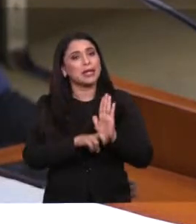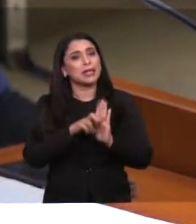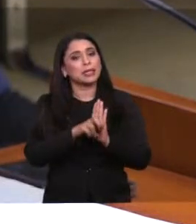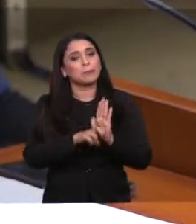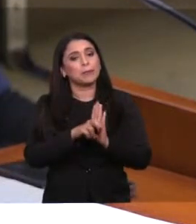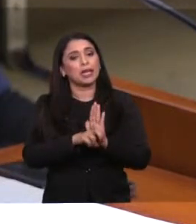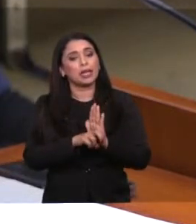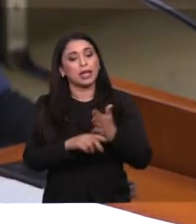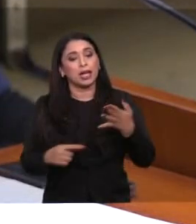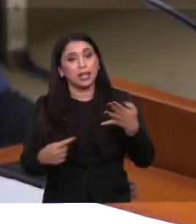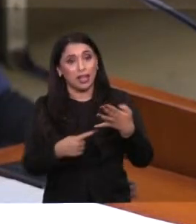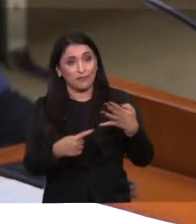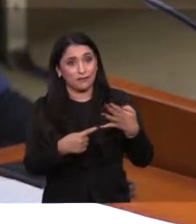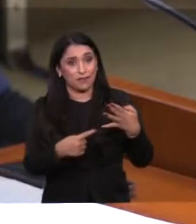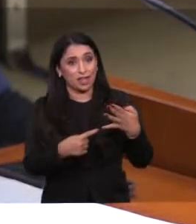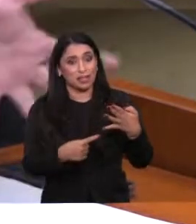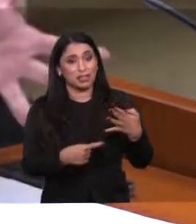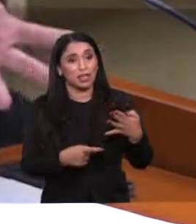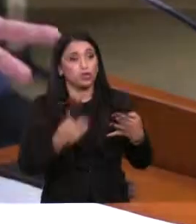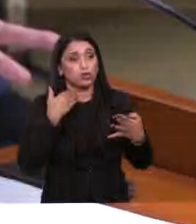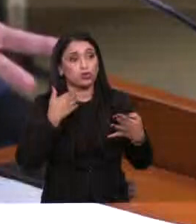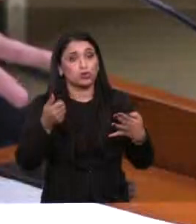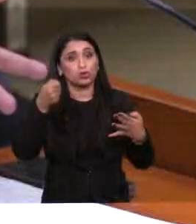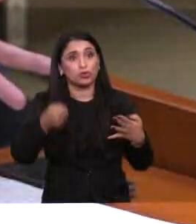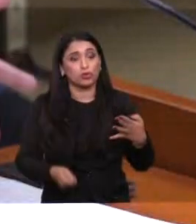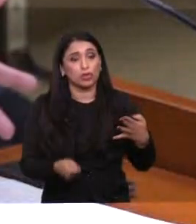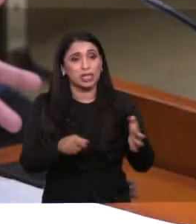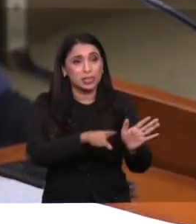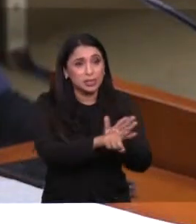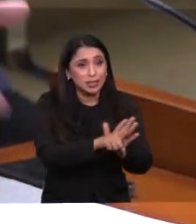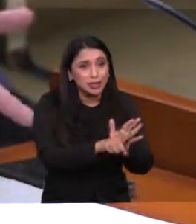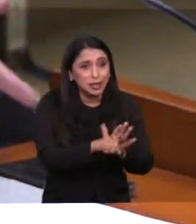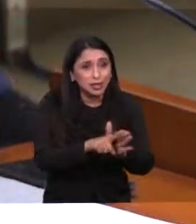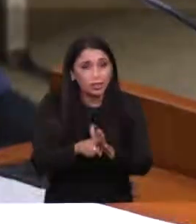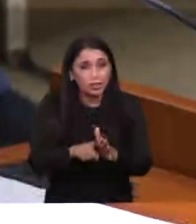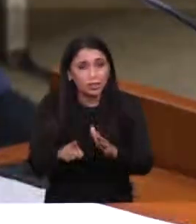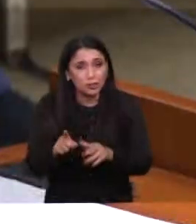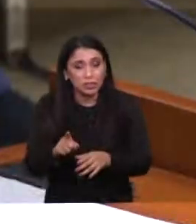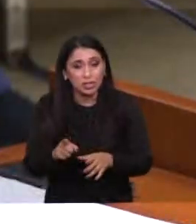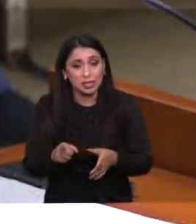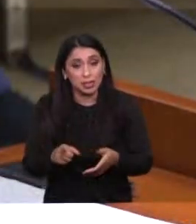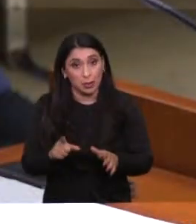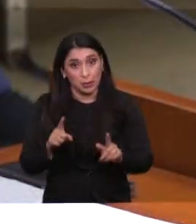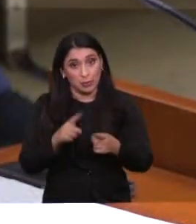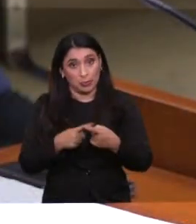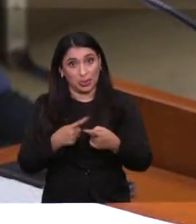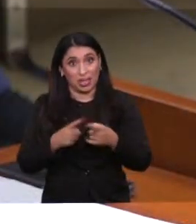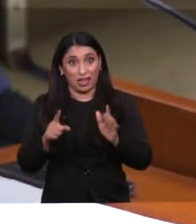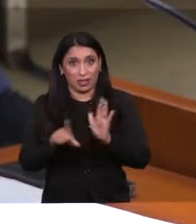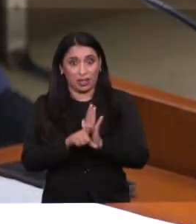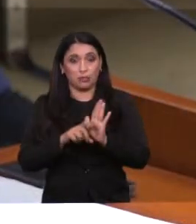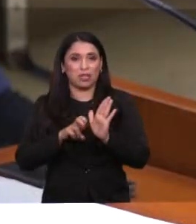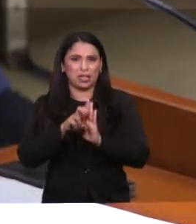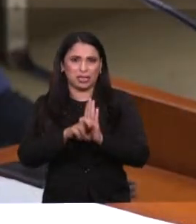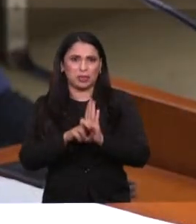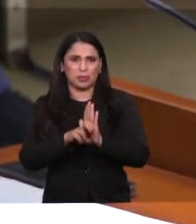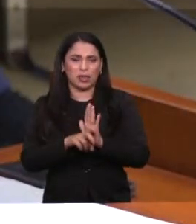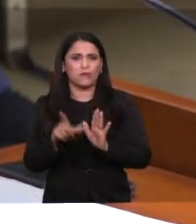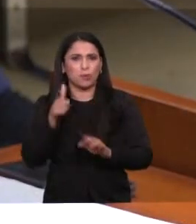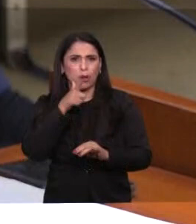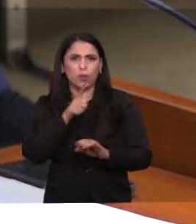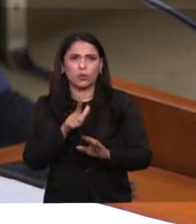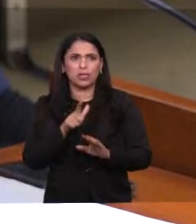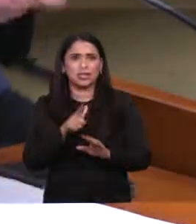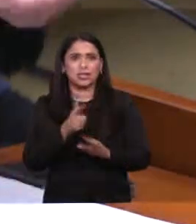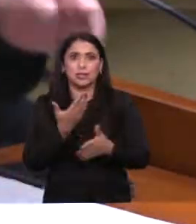fase do juiz das garantias, porque a gente não pode evoluir. A Lei Maria da Penha foi uma grande conquista e a gente não pode